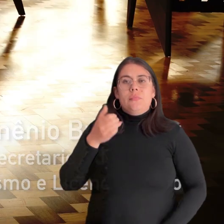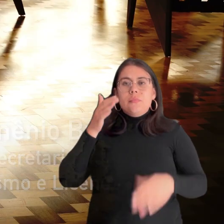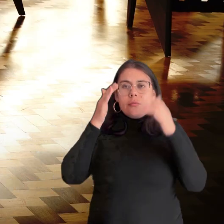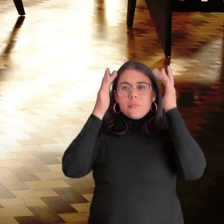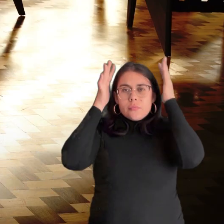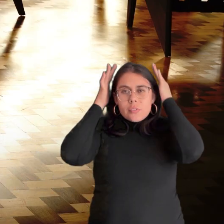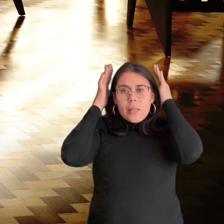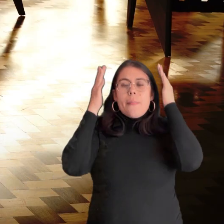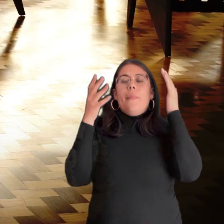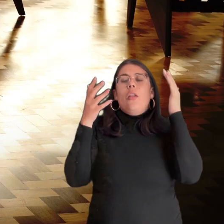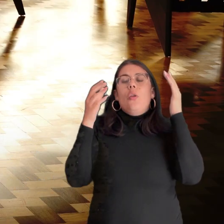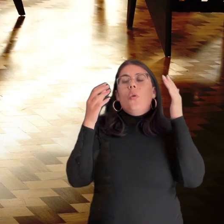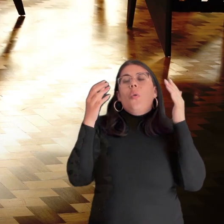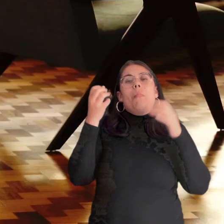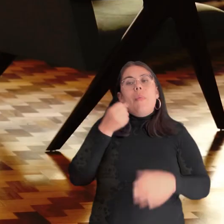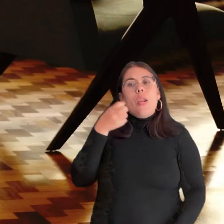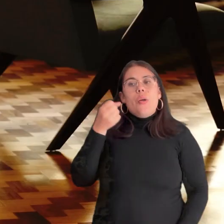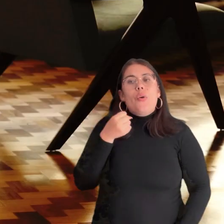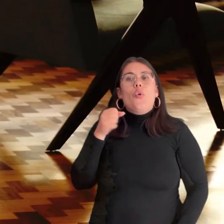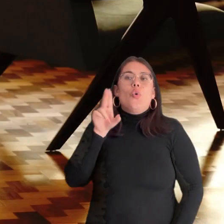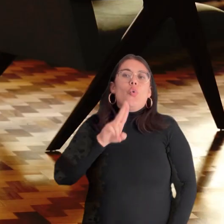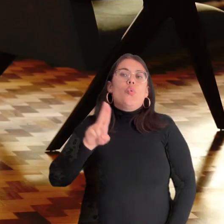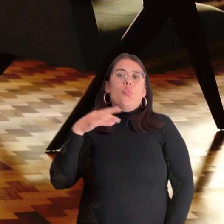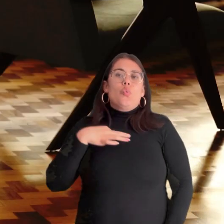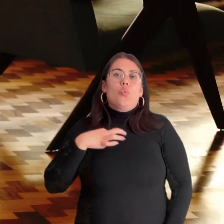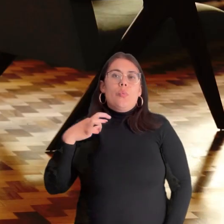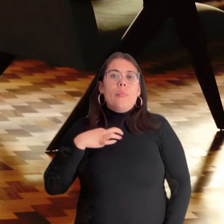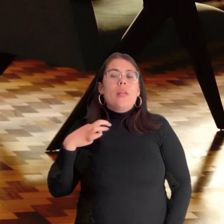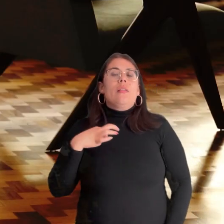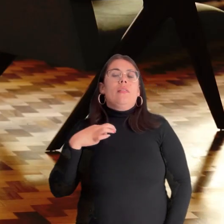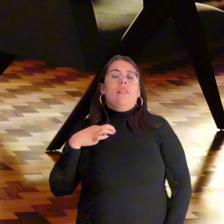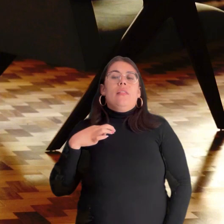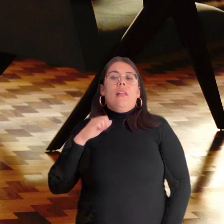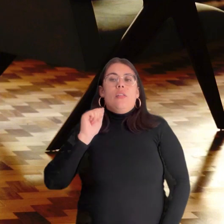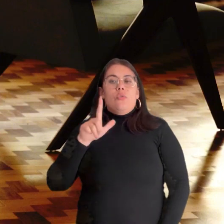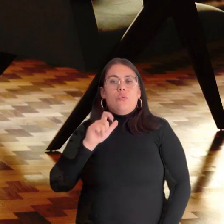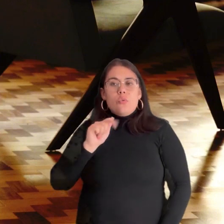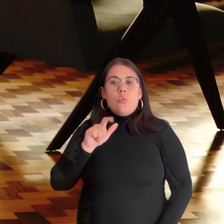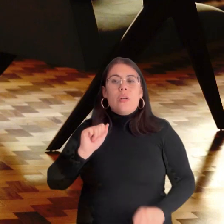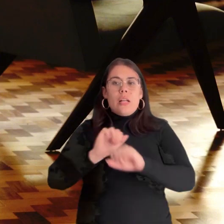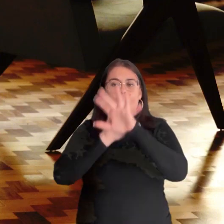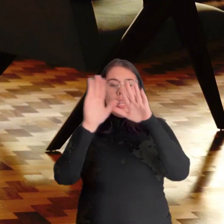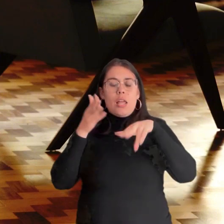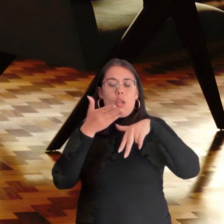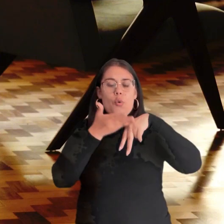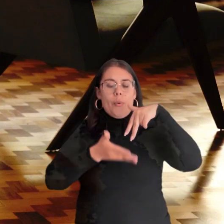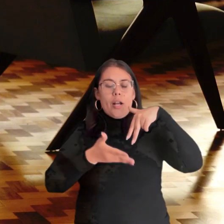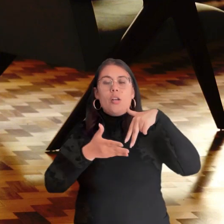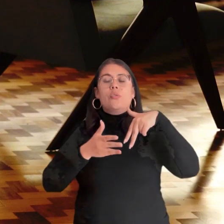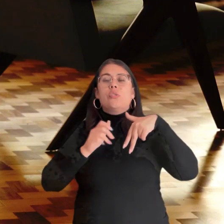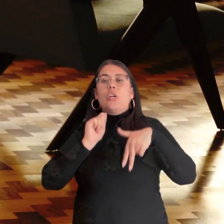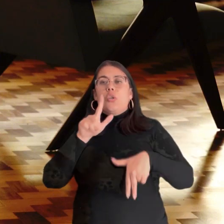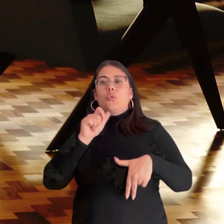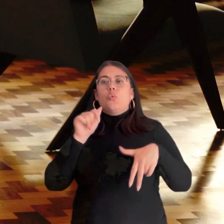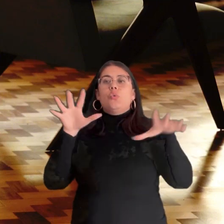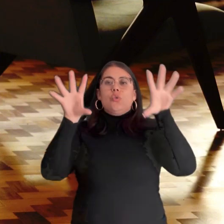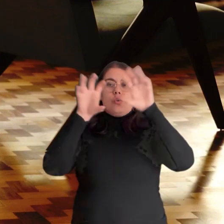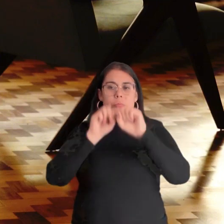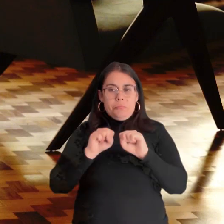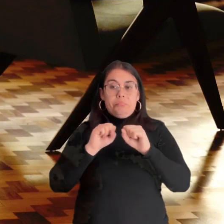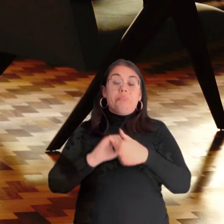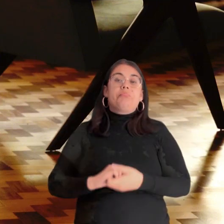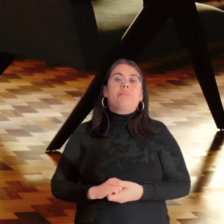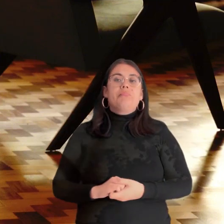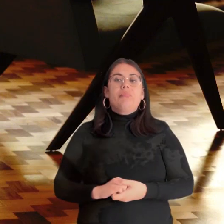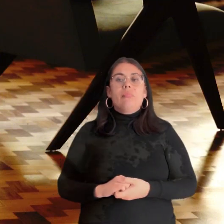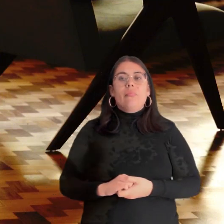azul clara e uma calça azul escura. A Galeria da Luciana Brito eu tinha feito anteriormente